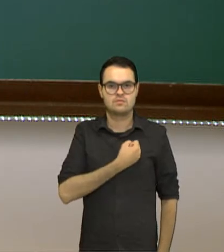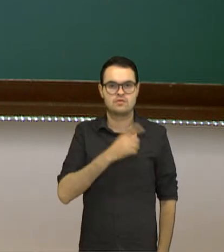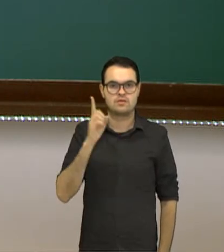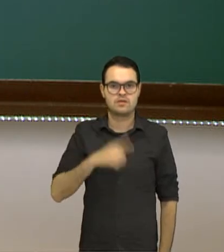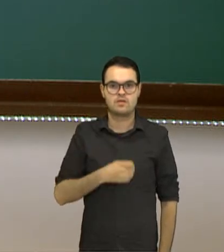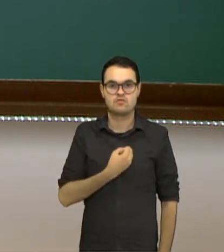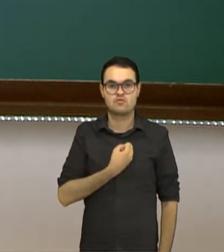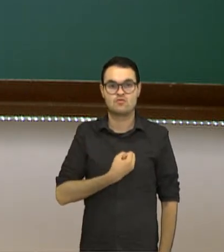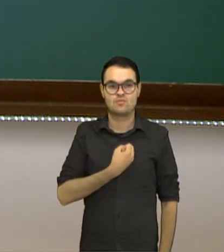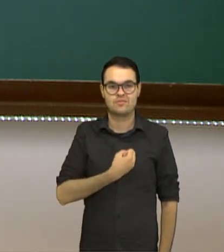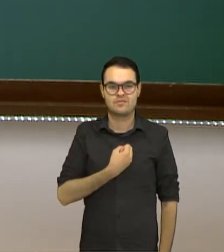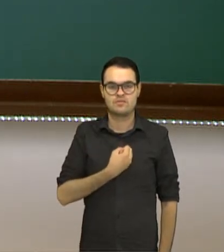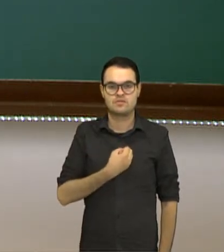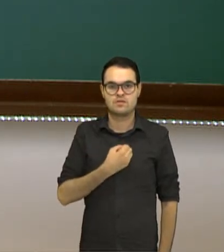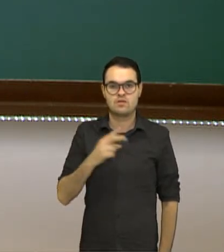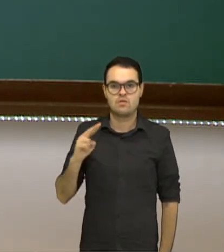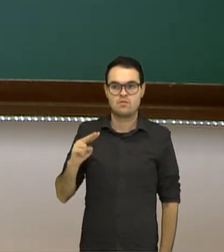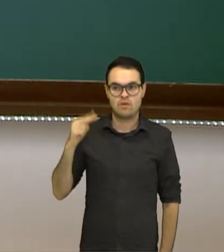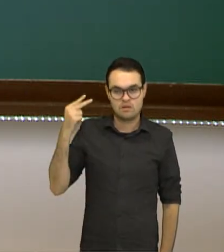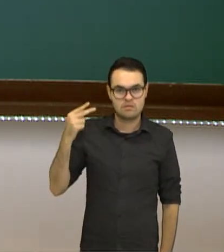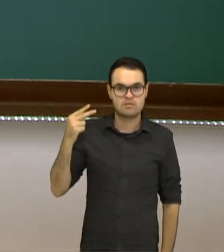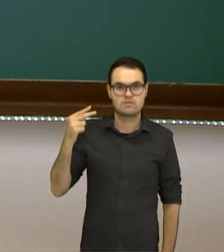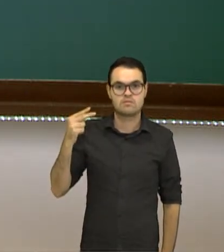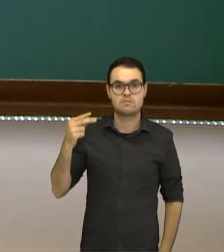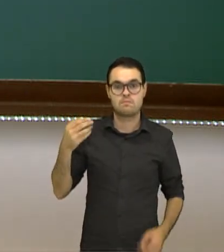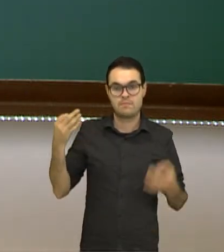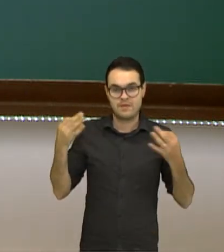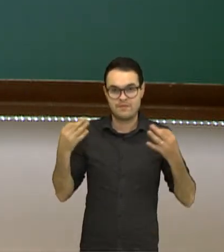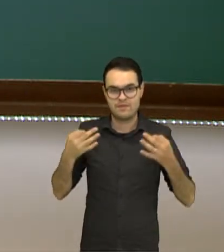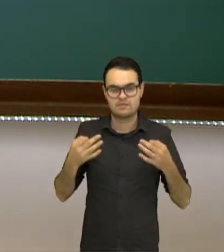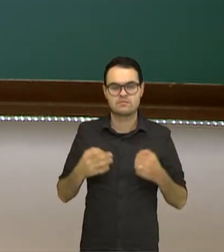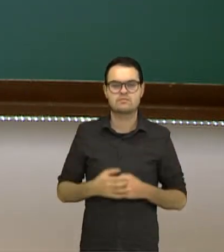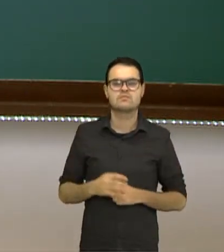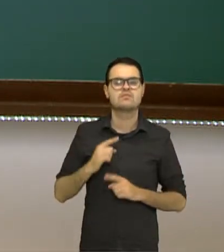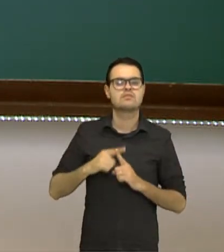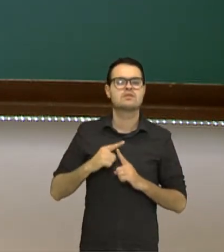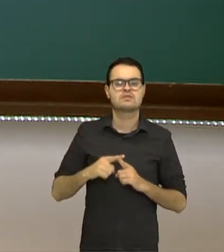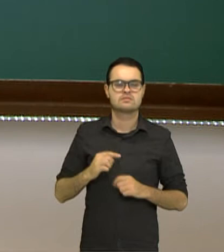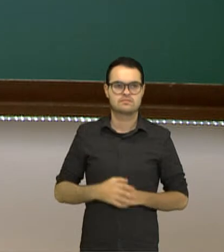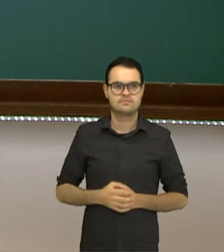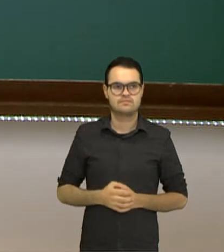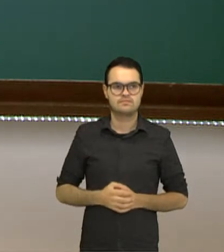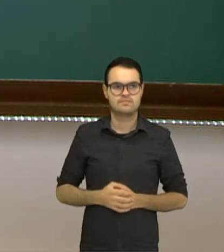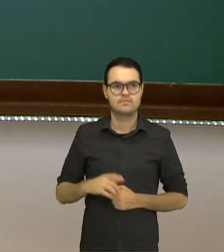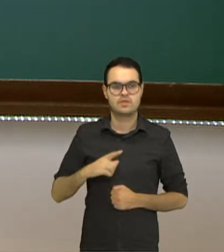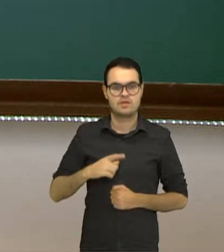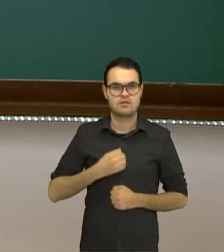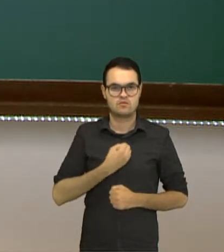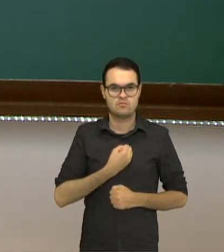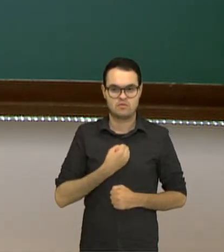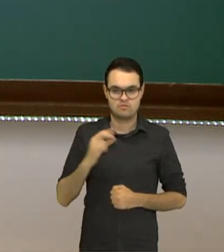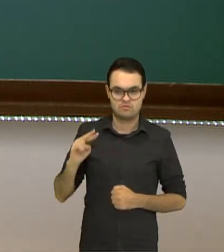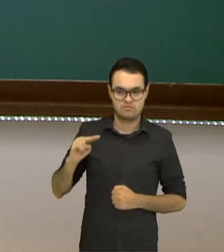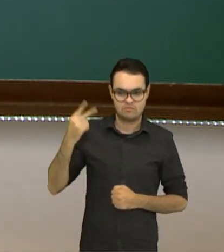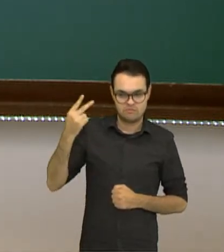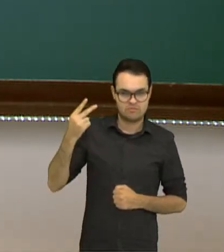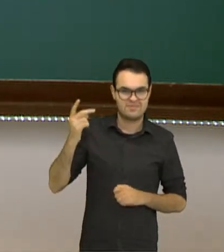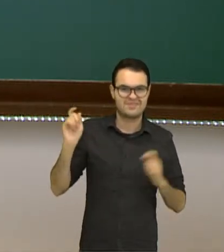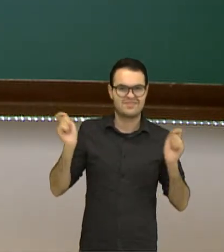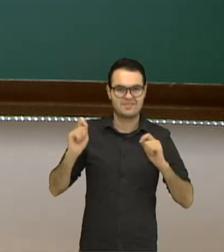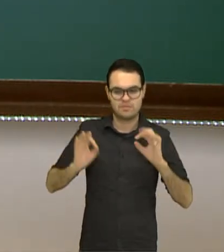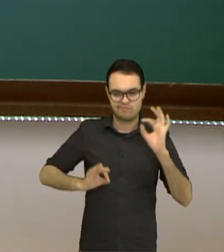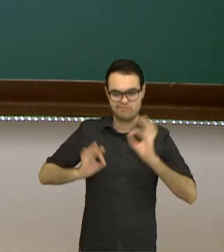números quadrados perfeitos. Por que que eles são chamados de números quadrados perfeitos? Porque eles são números que eu consigo